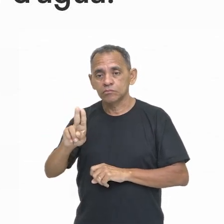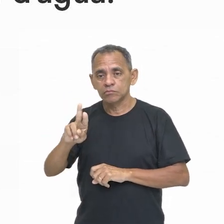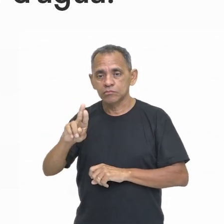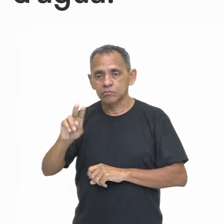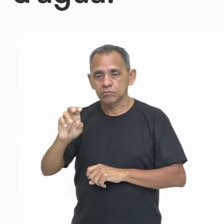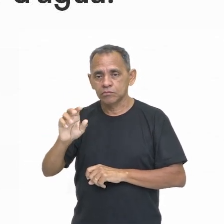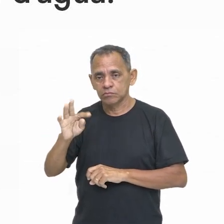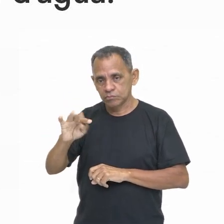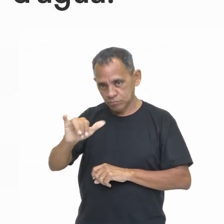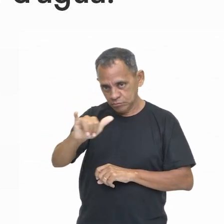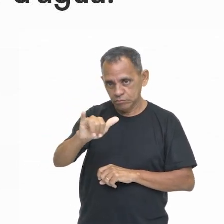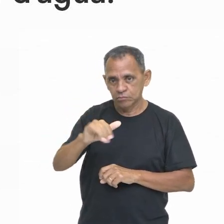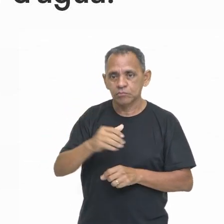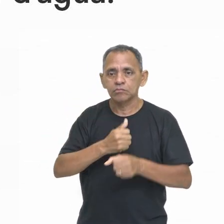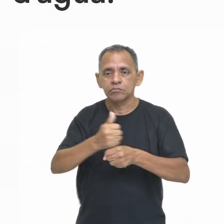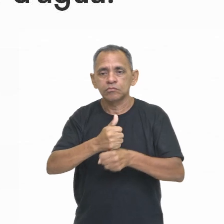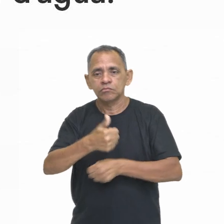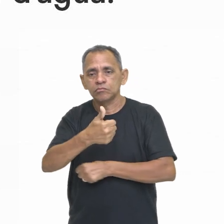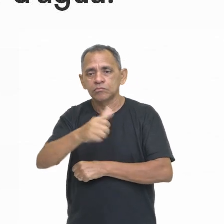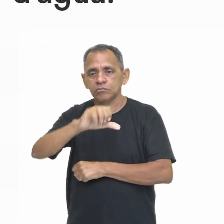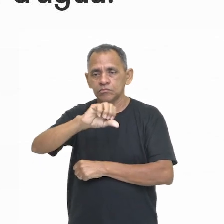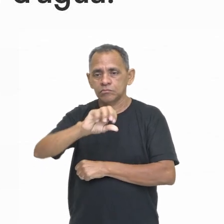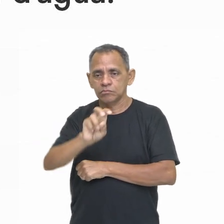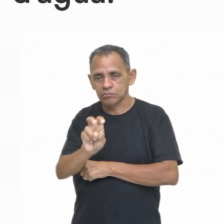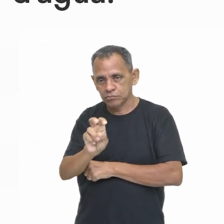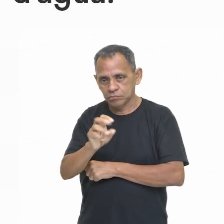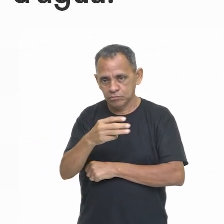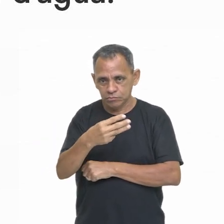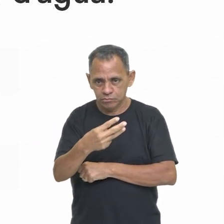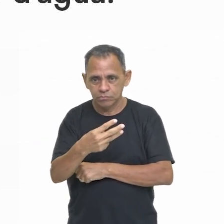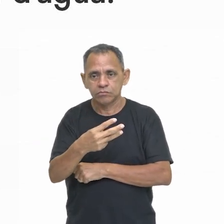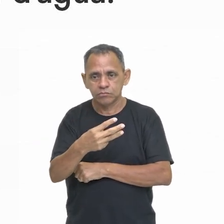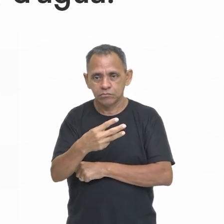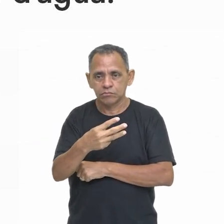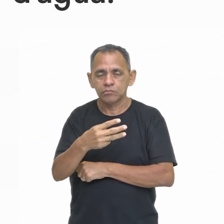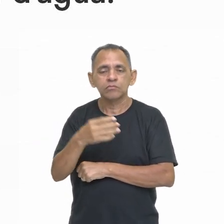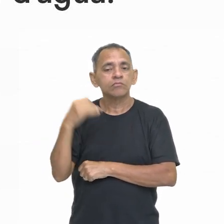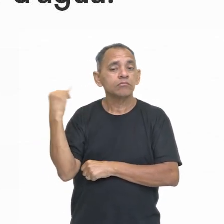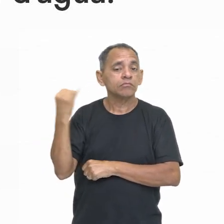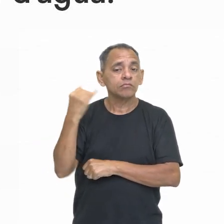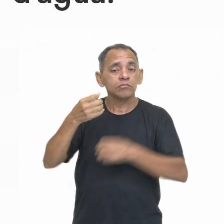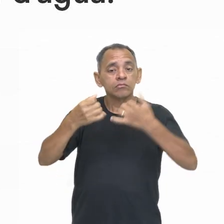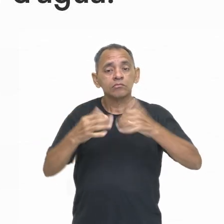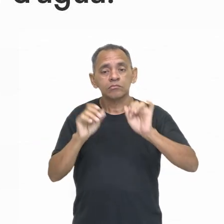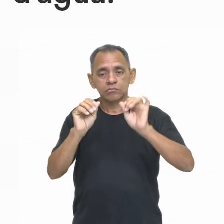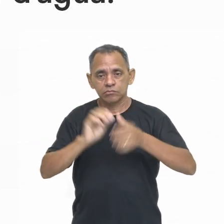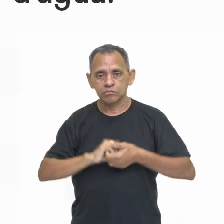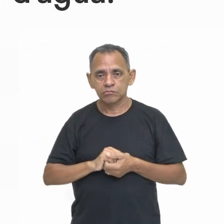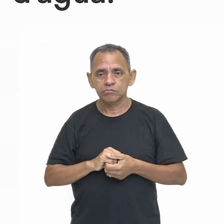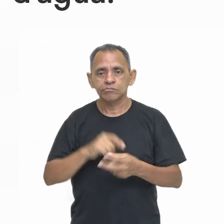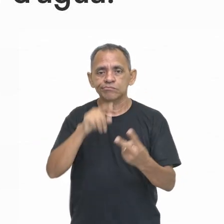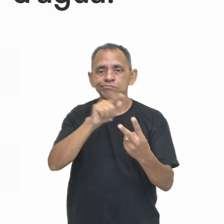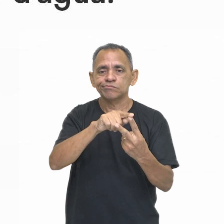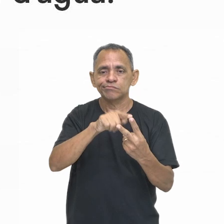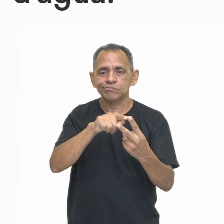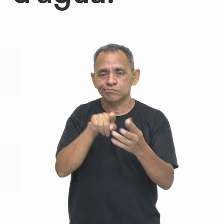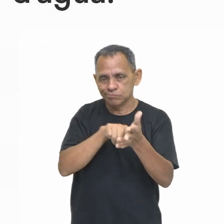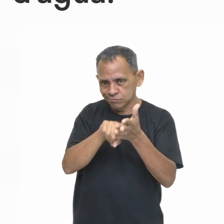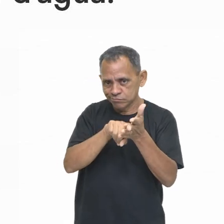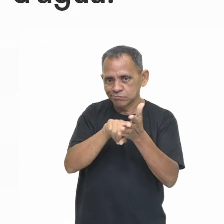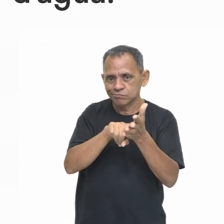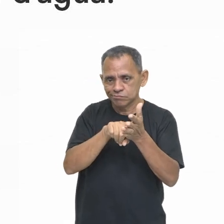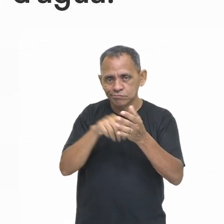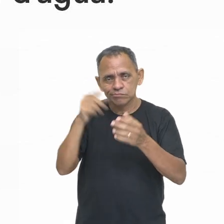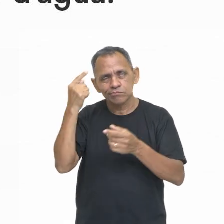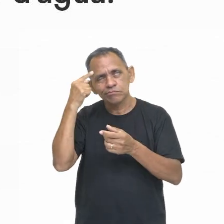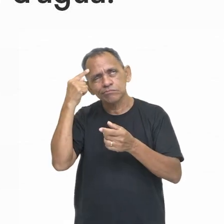1953. É importante a gente falar que Miller, ele pensou nesse experimento com a